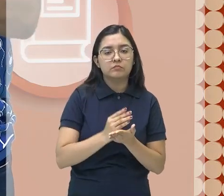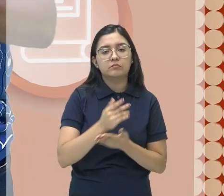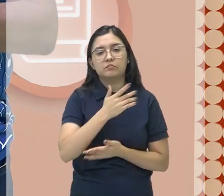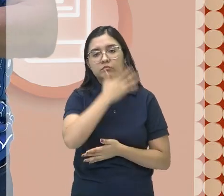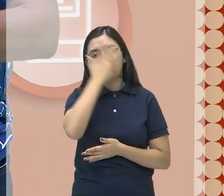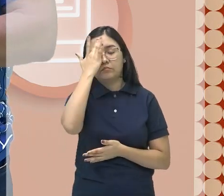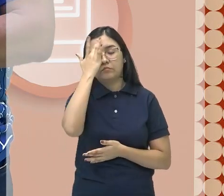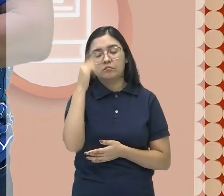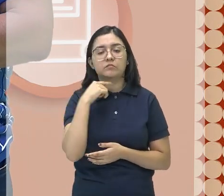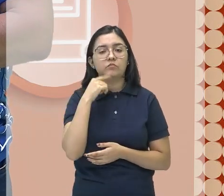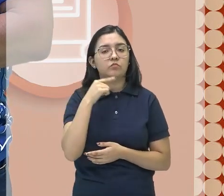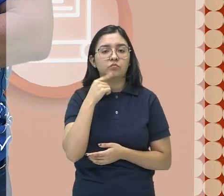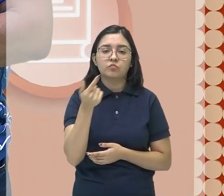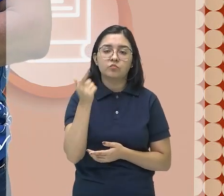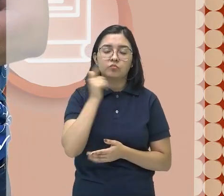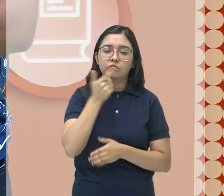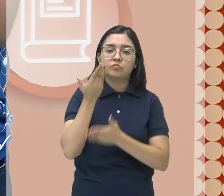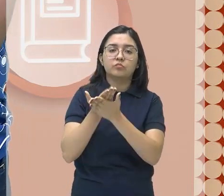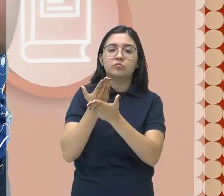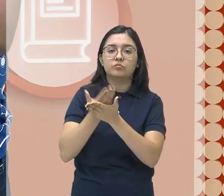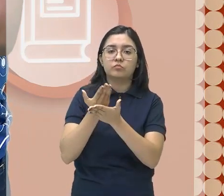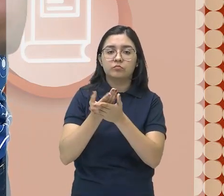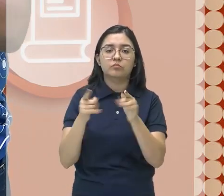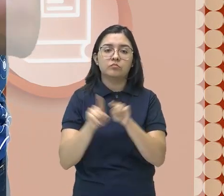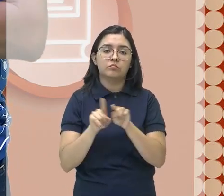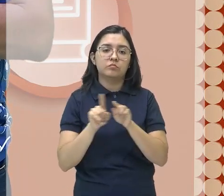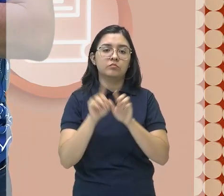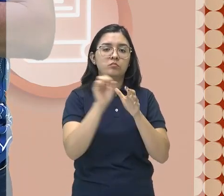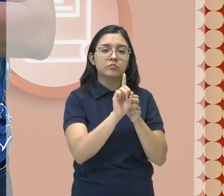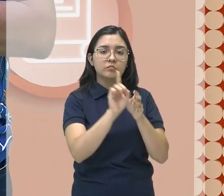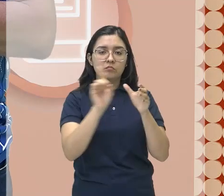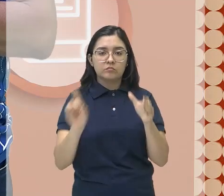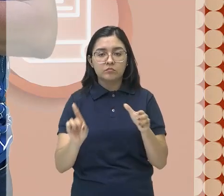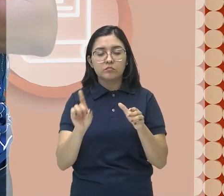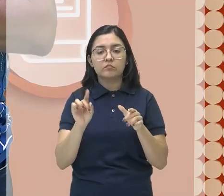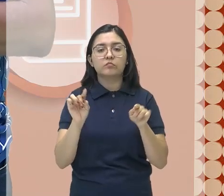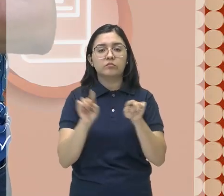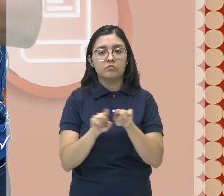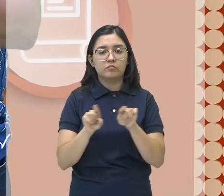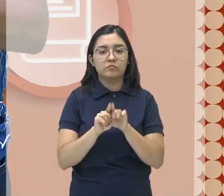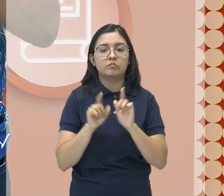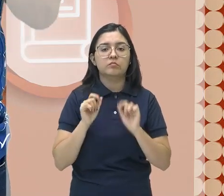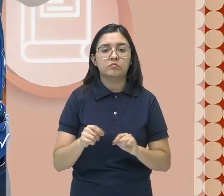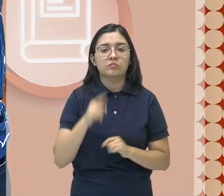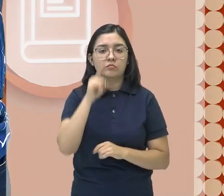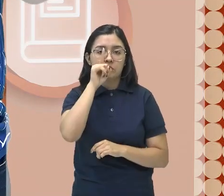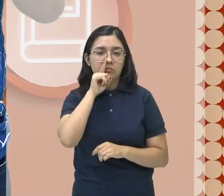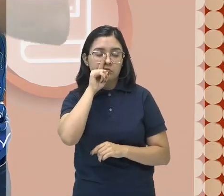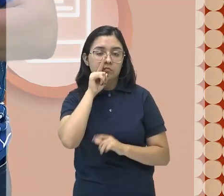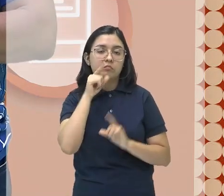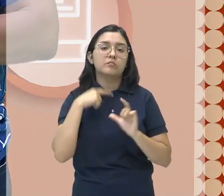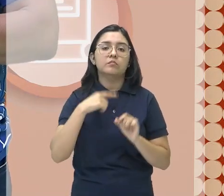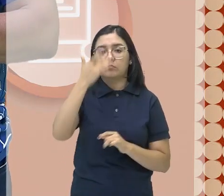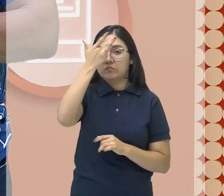como se aperfeiçoar, o isolamento social, né, risco para a saúde